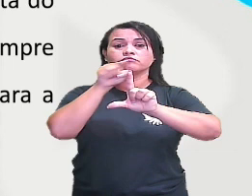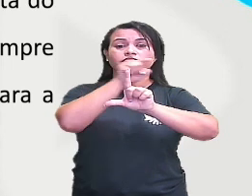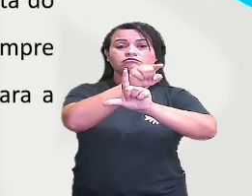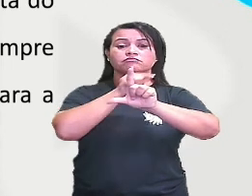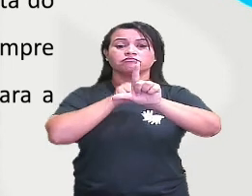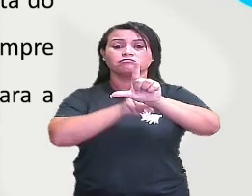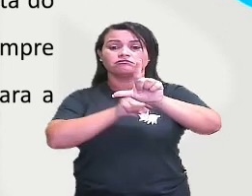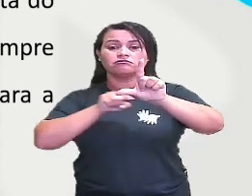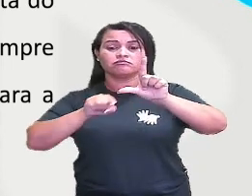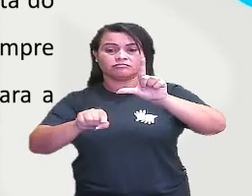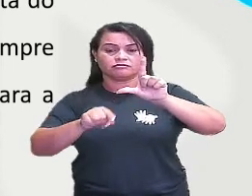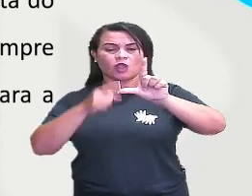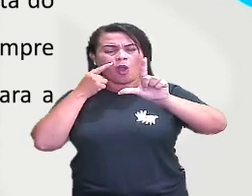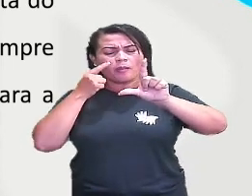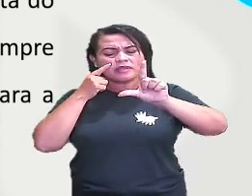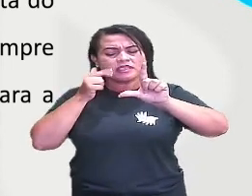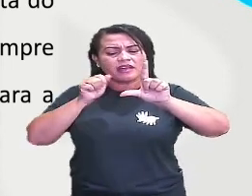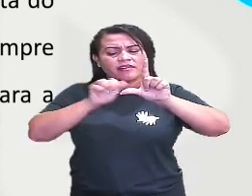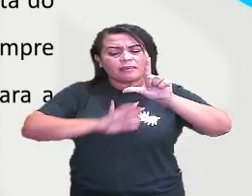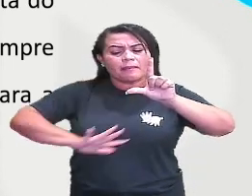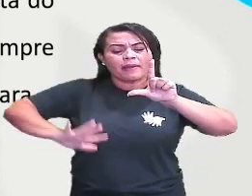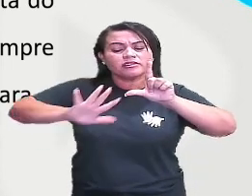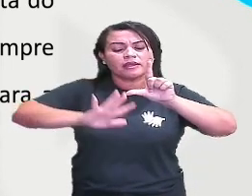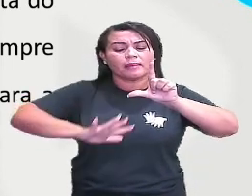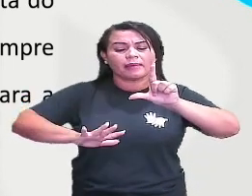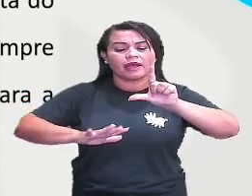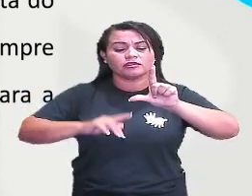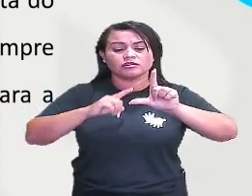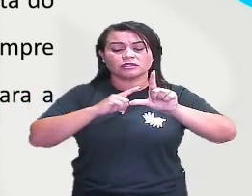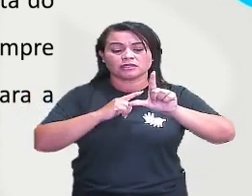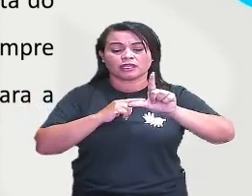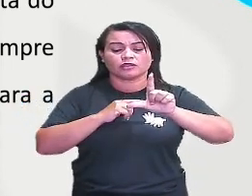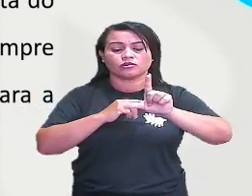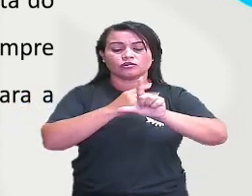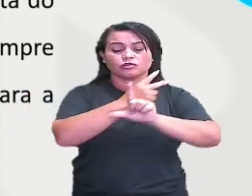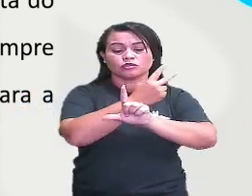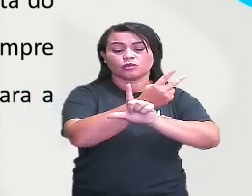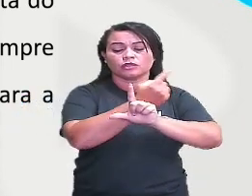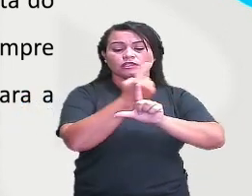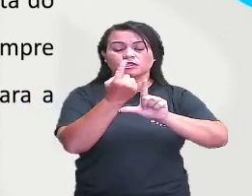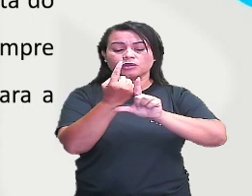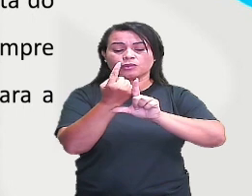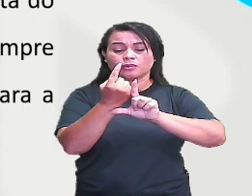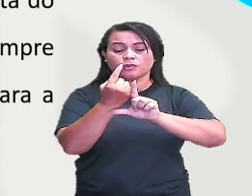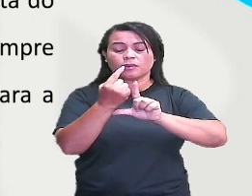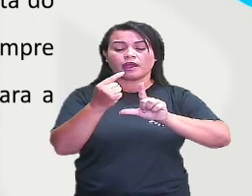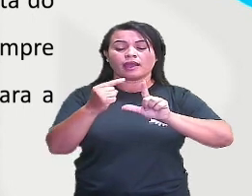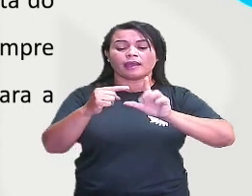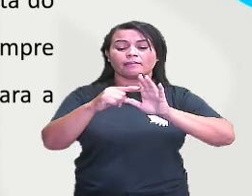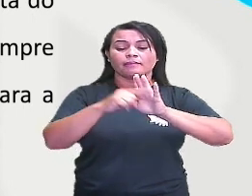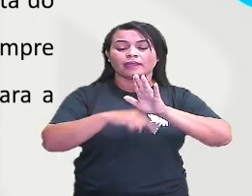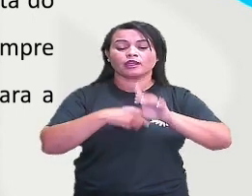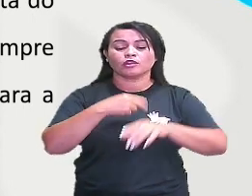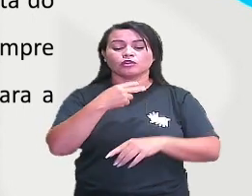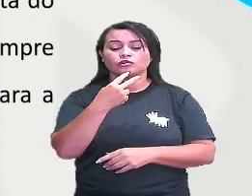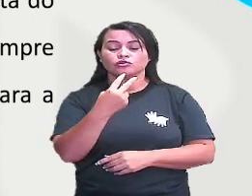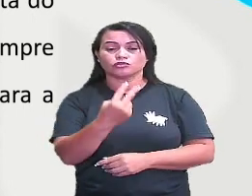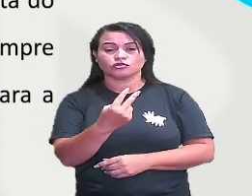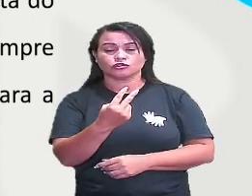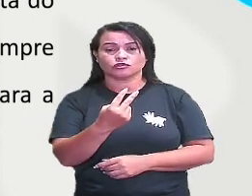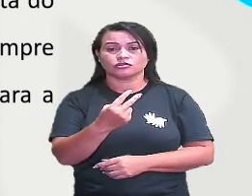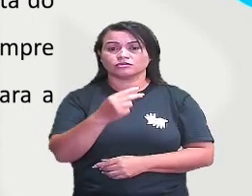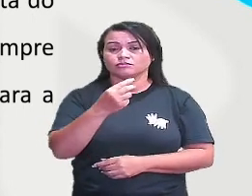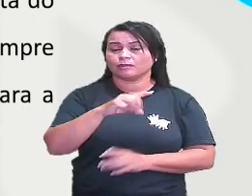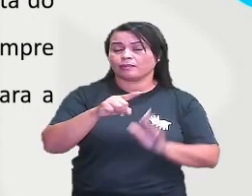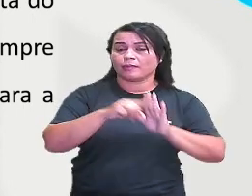a representação dos pontos 2 e 1, menos 3 e 2, menos 2 e menos